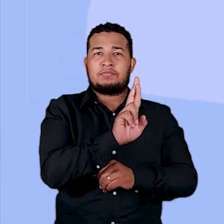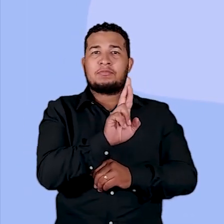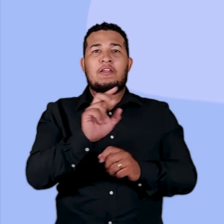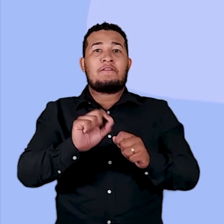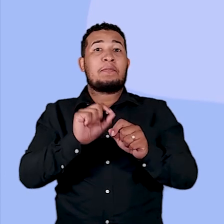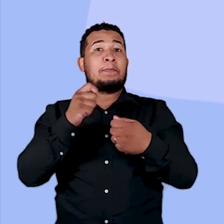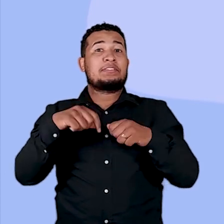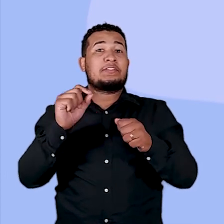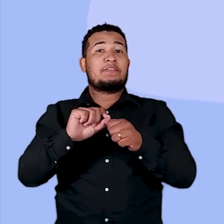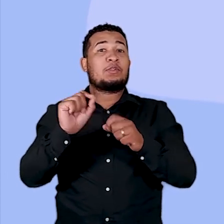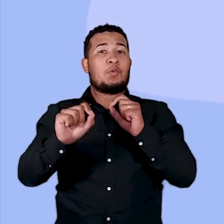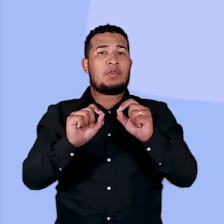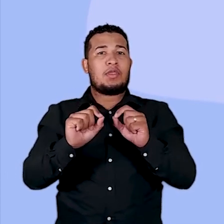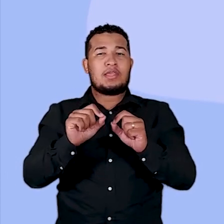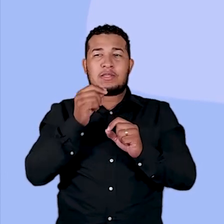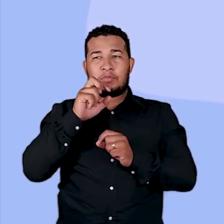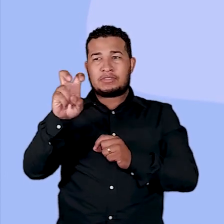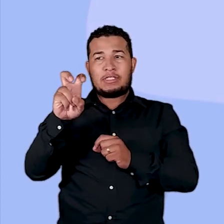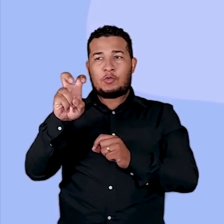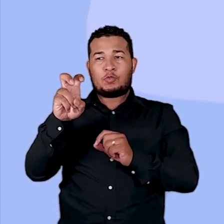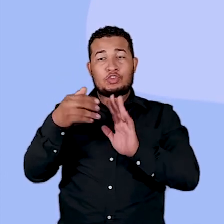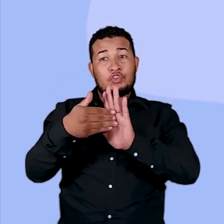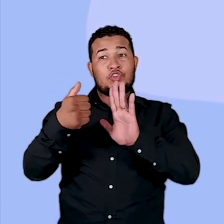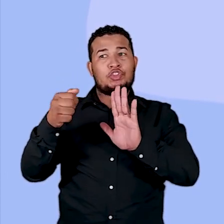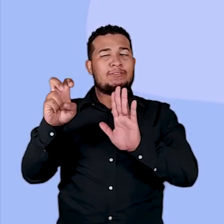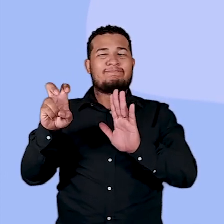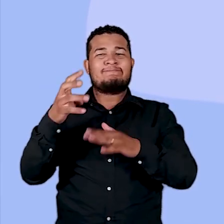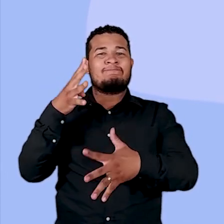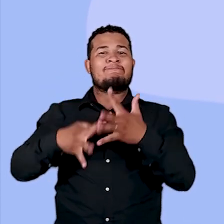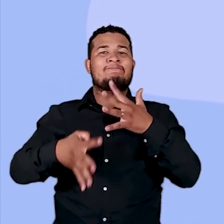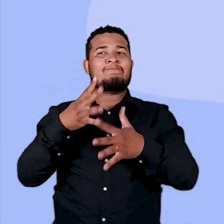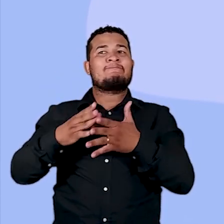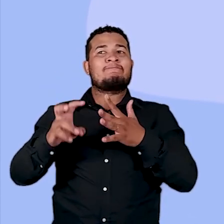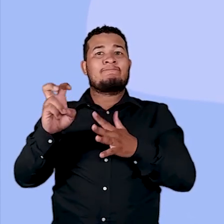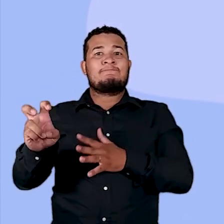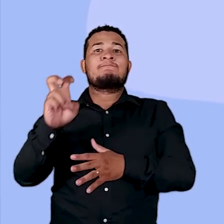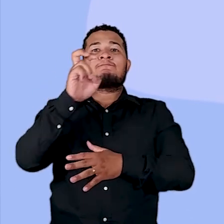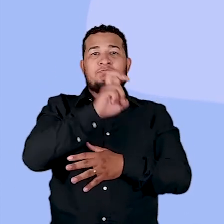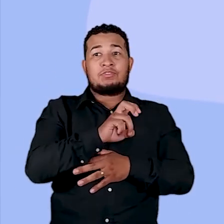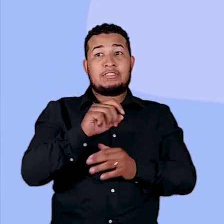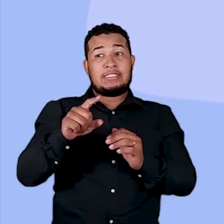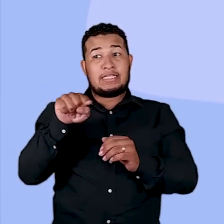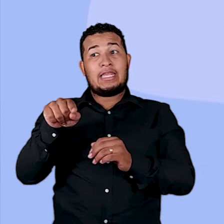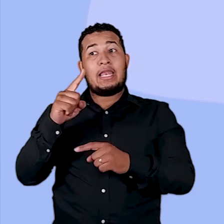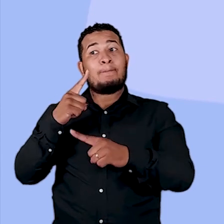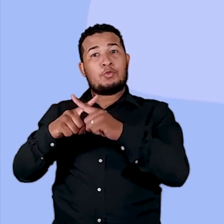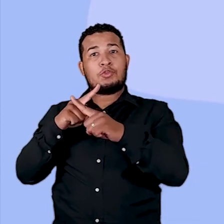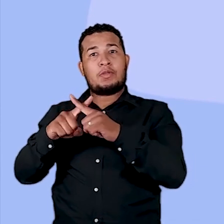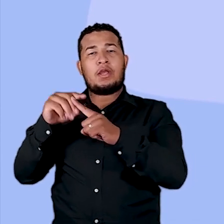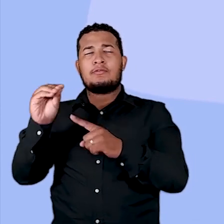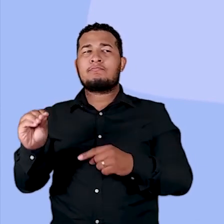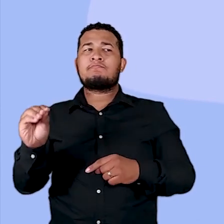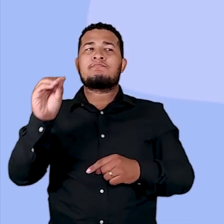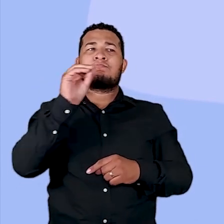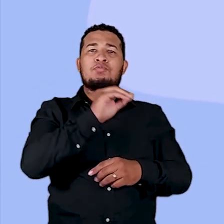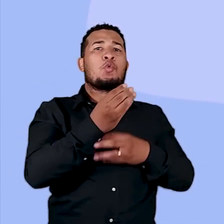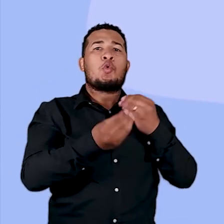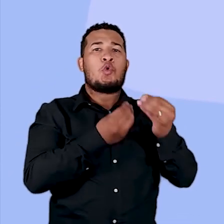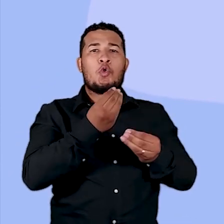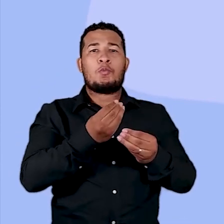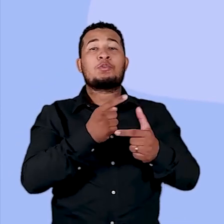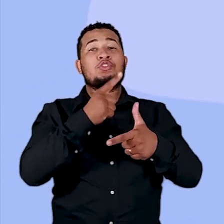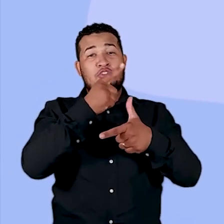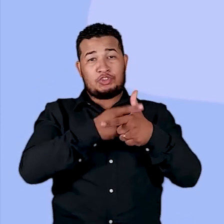Esse 5 está me atrapalhando. Se ele está multiplicando, eu passo ele lá para o outro lado como dividindo. Então fica